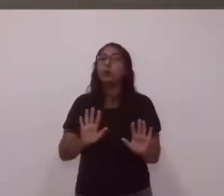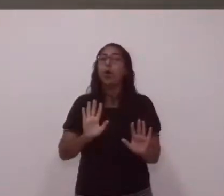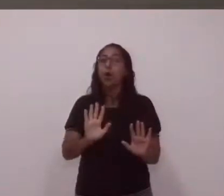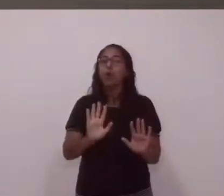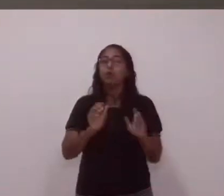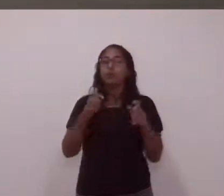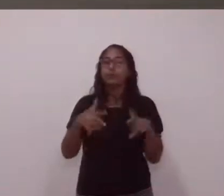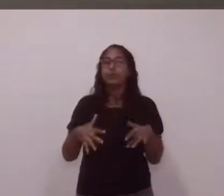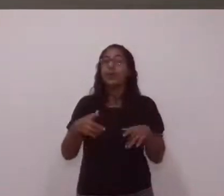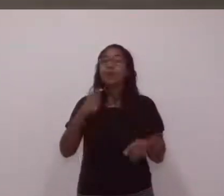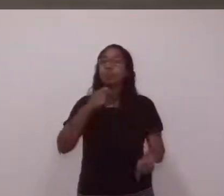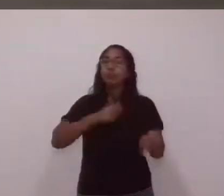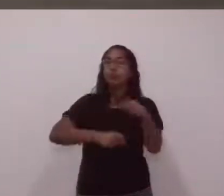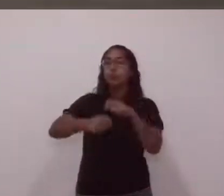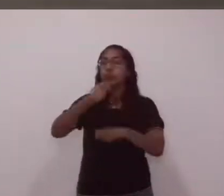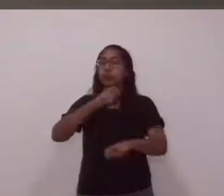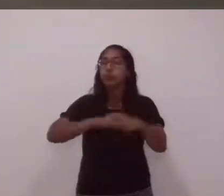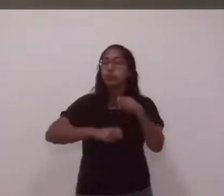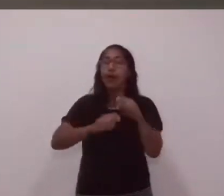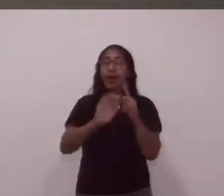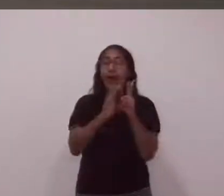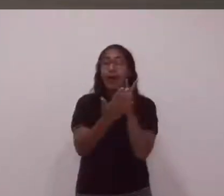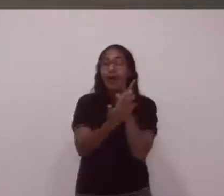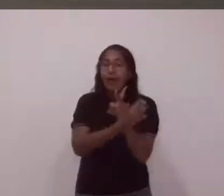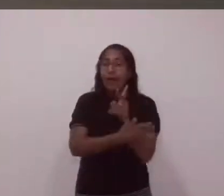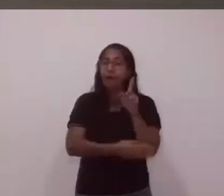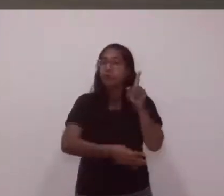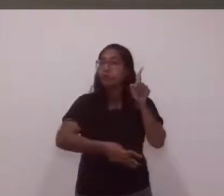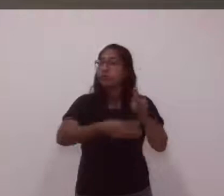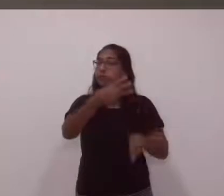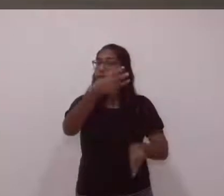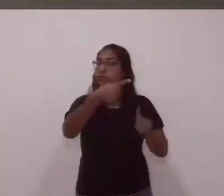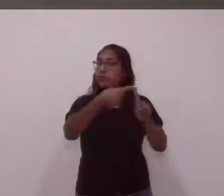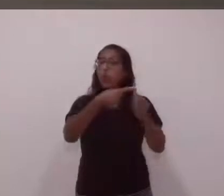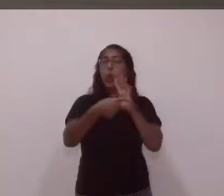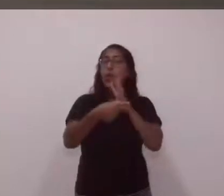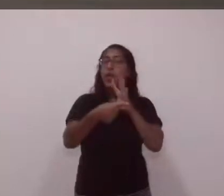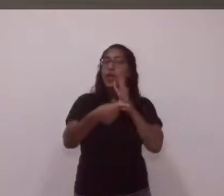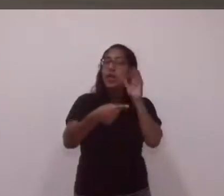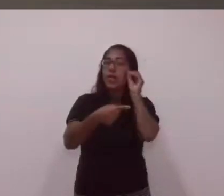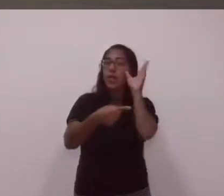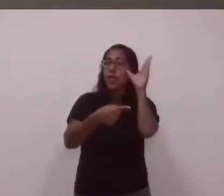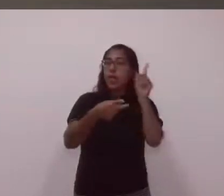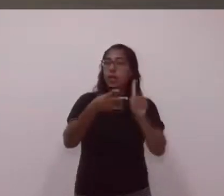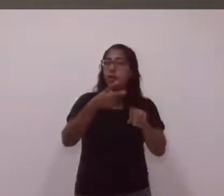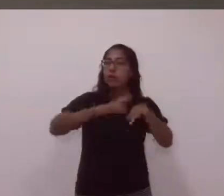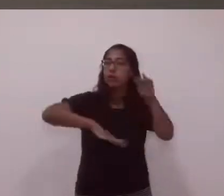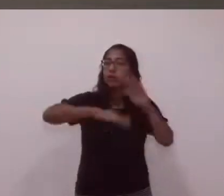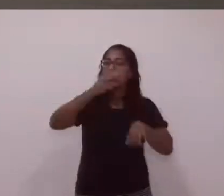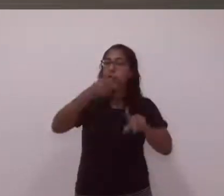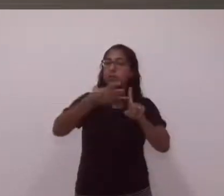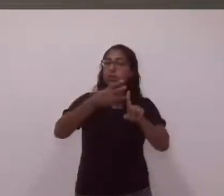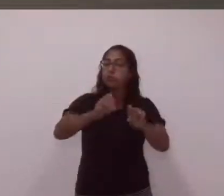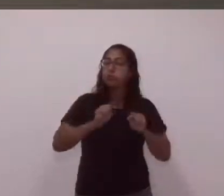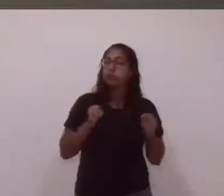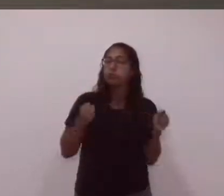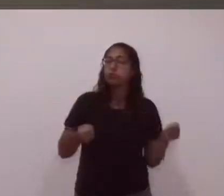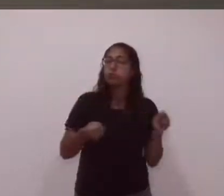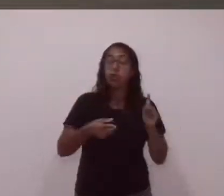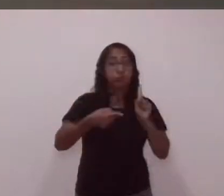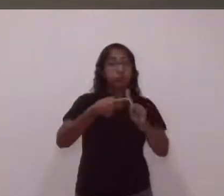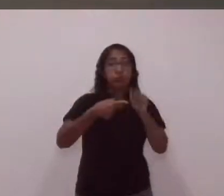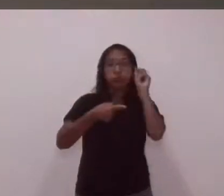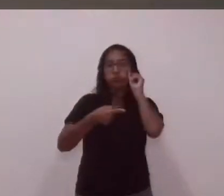administrativamente a falta de competência ela passa em três pilares conhecimento habilidade e atitude conhecimento é